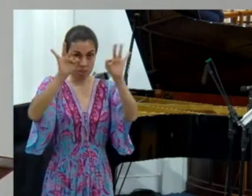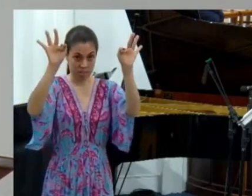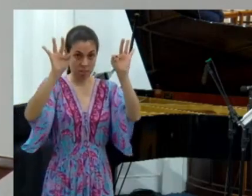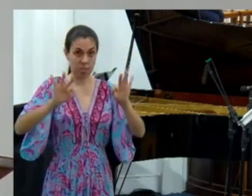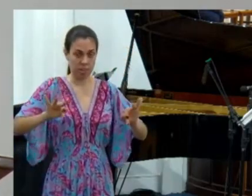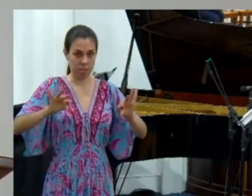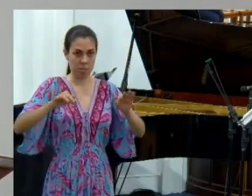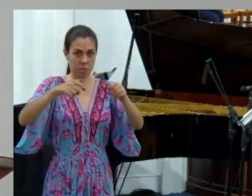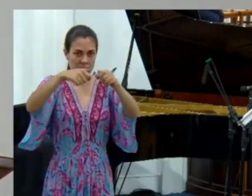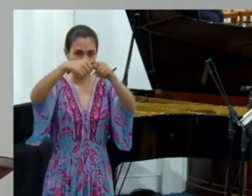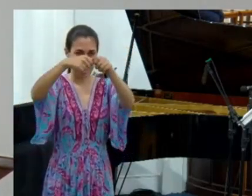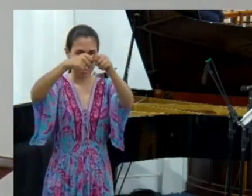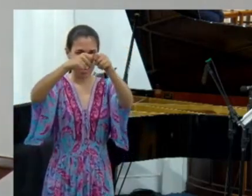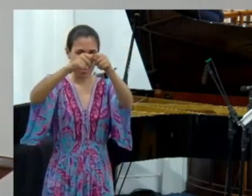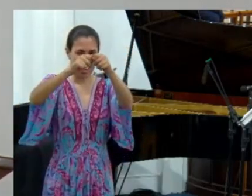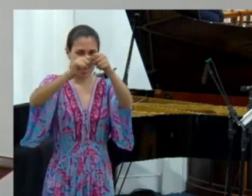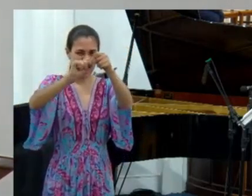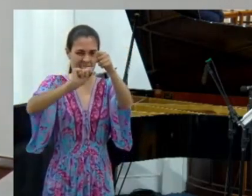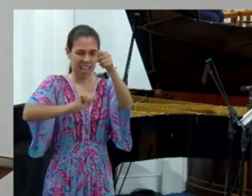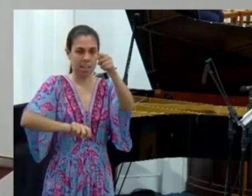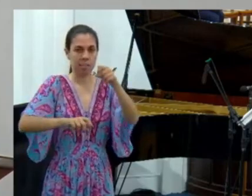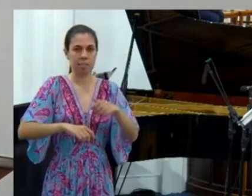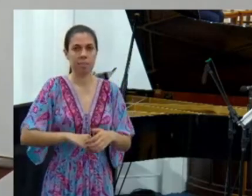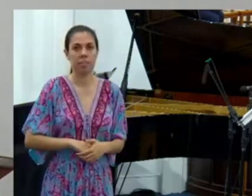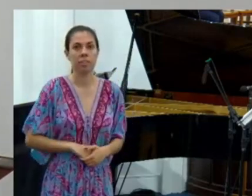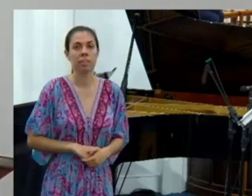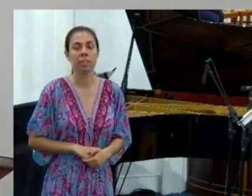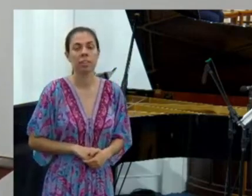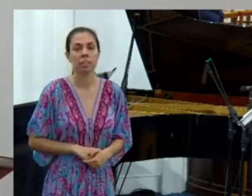Esta é a primeira destruição do templo.